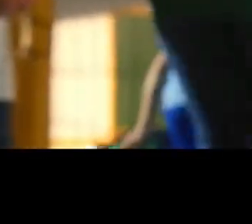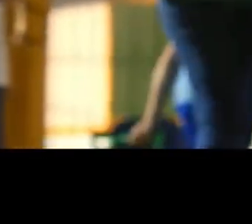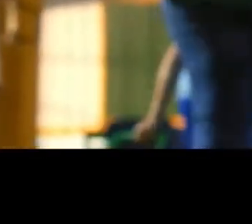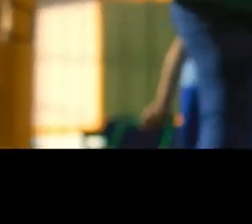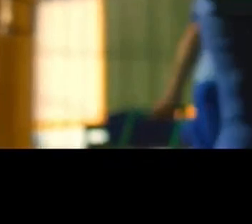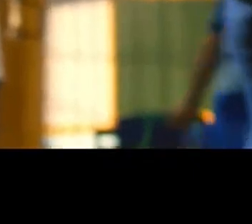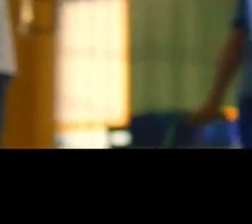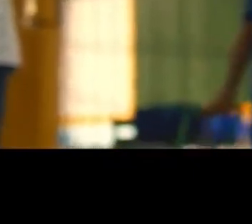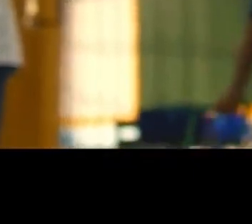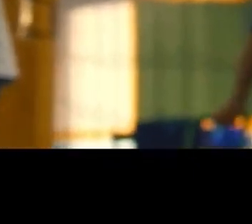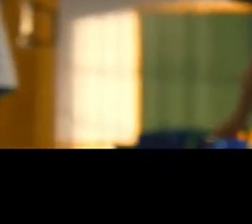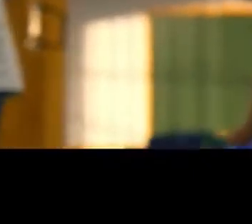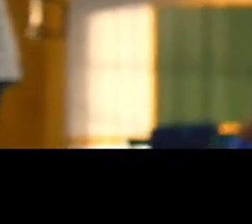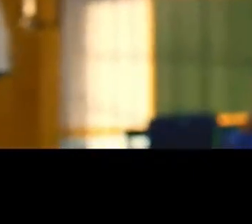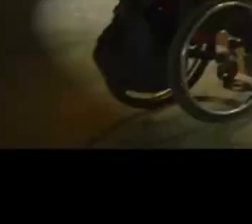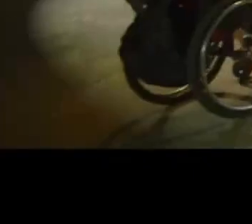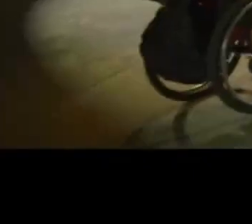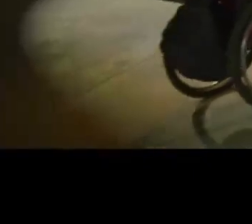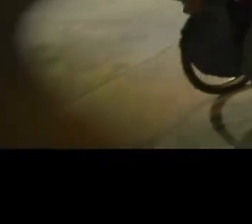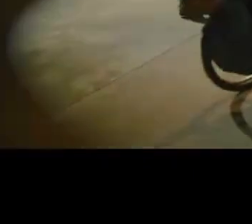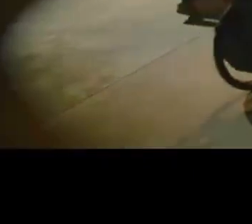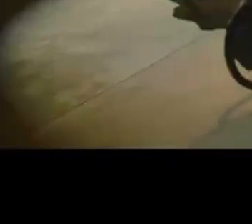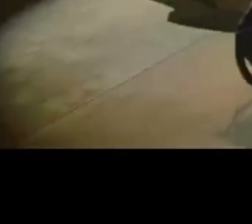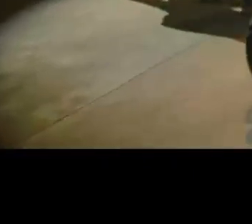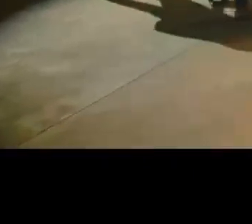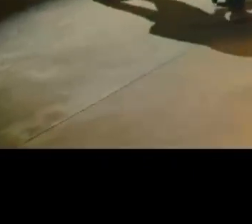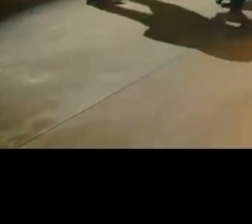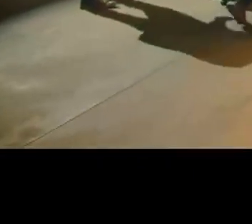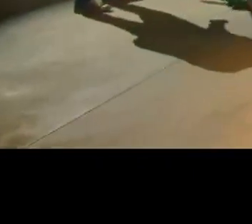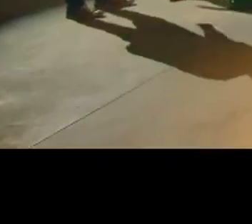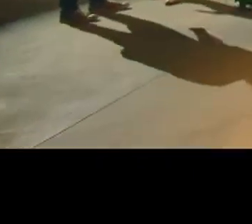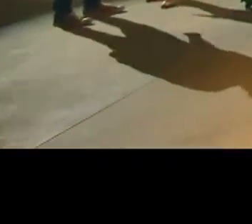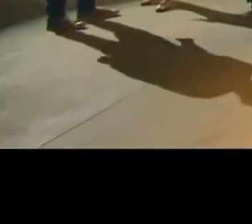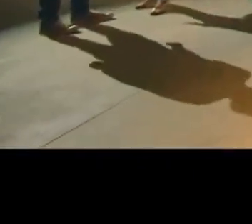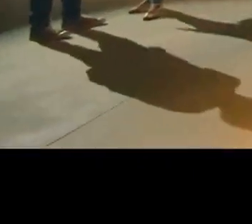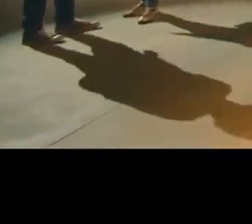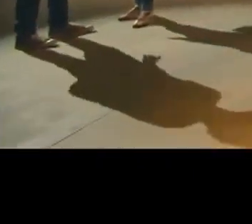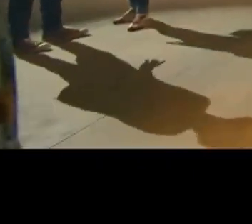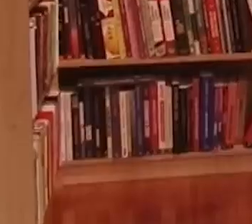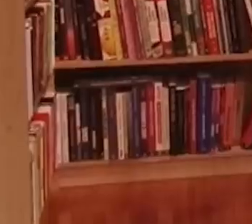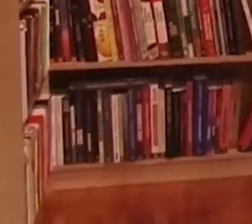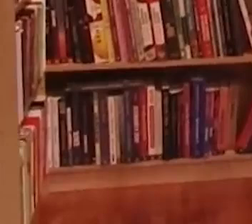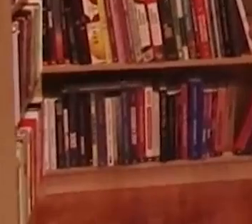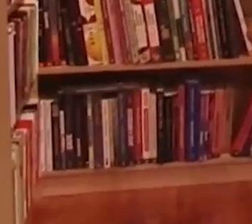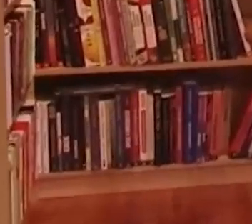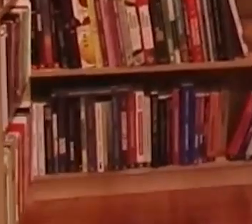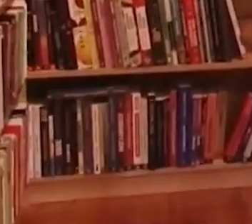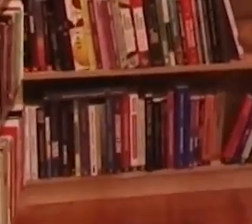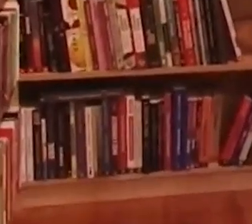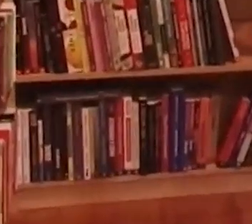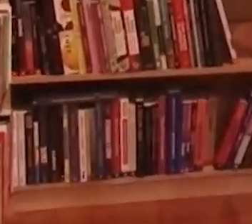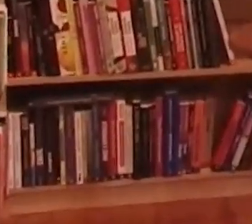para todos. Estamos junto pela paz nas escolas. Brasil, União e Reconstrução. Governo Federal.